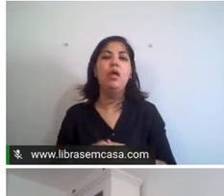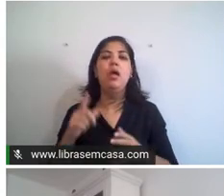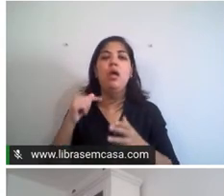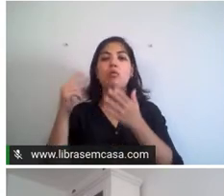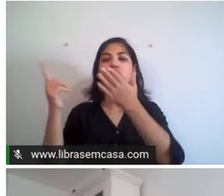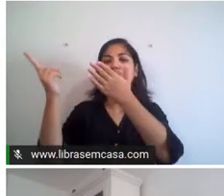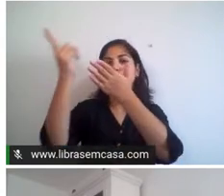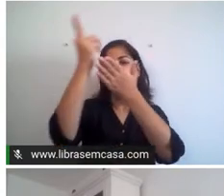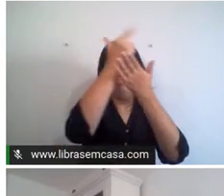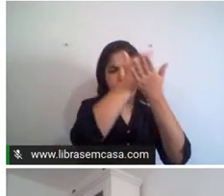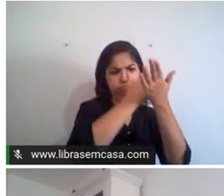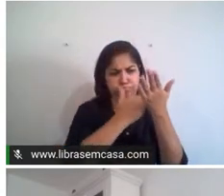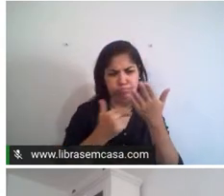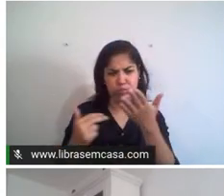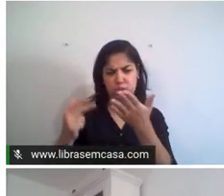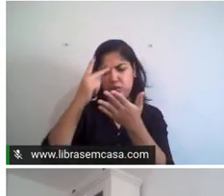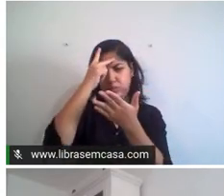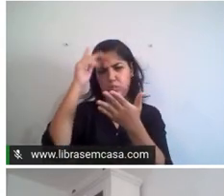lembrarem, né?